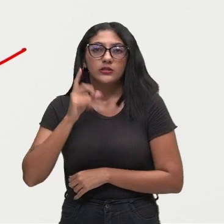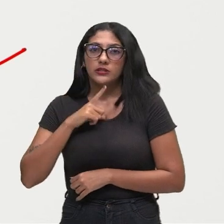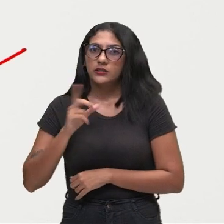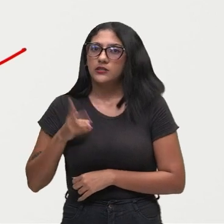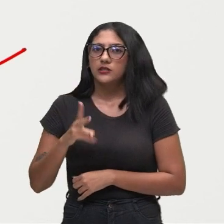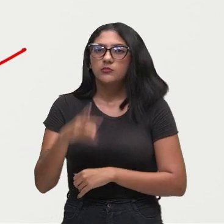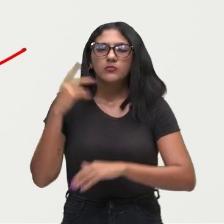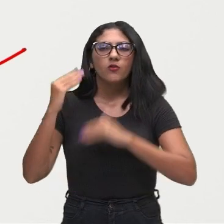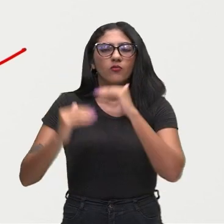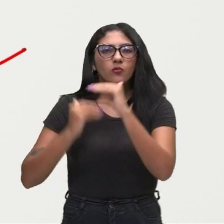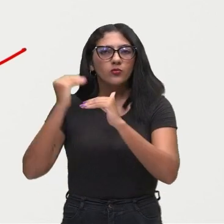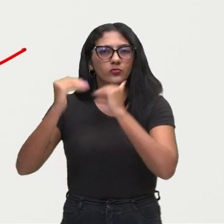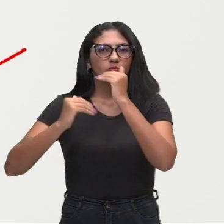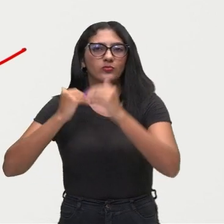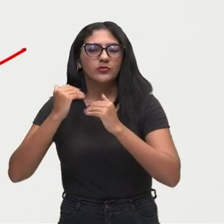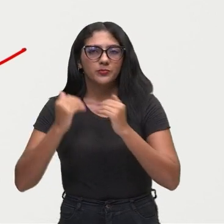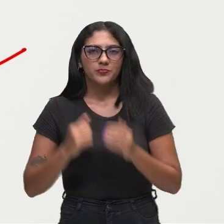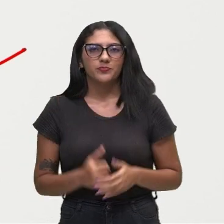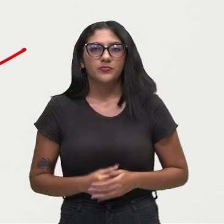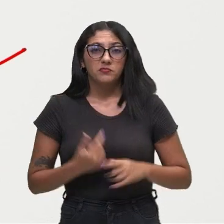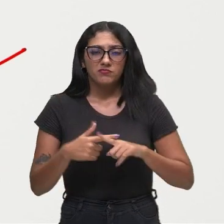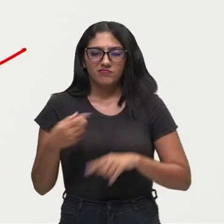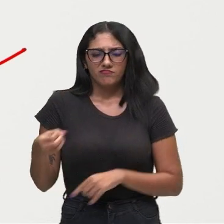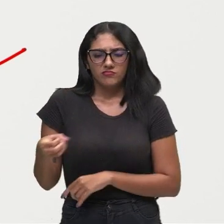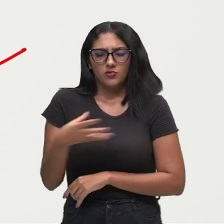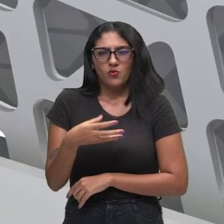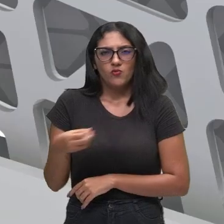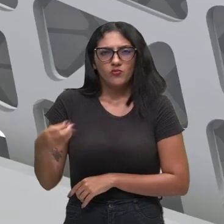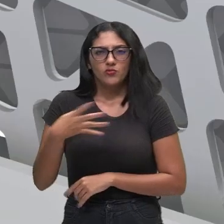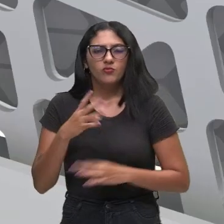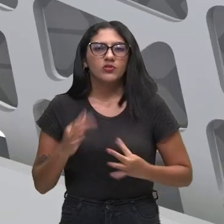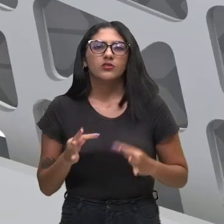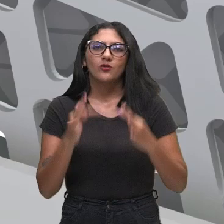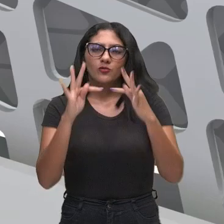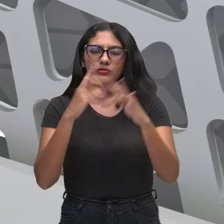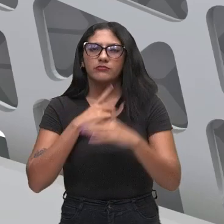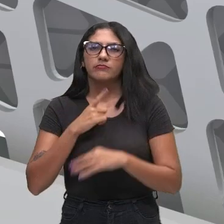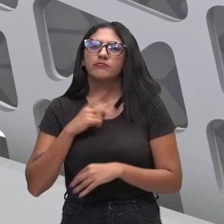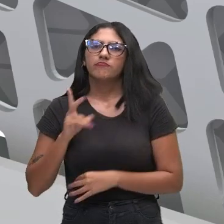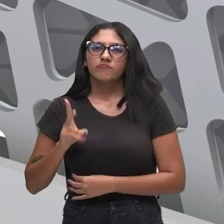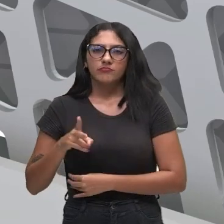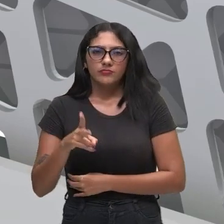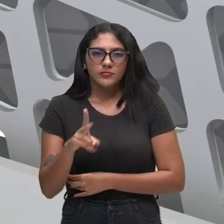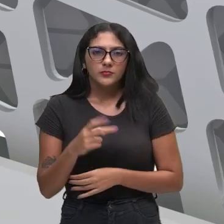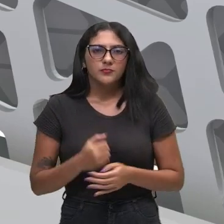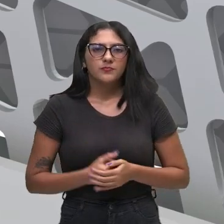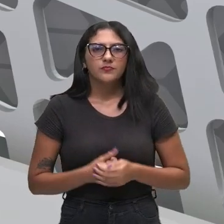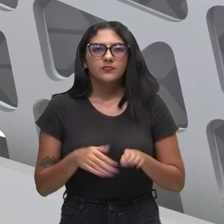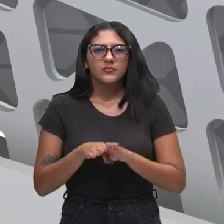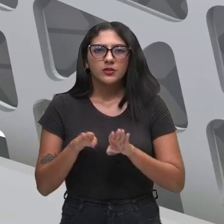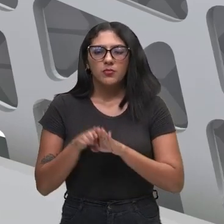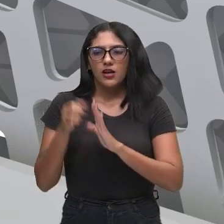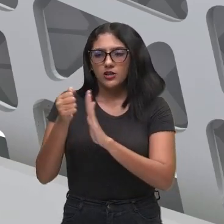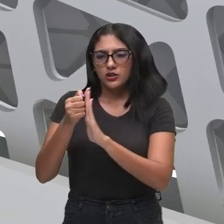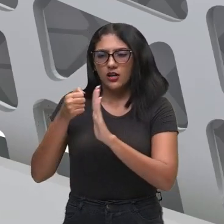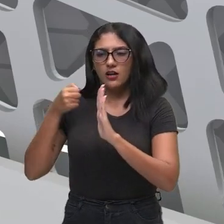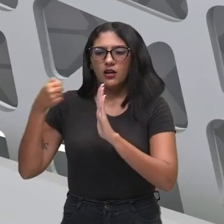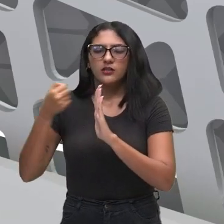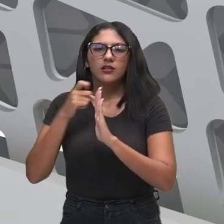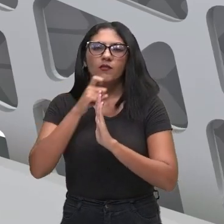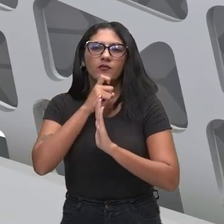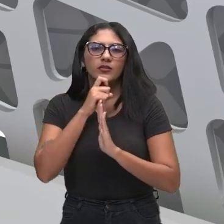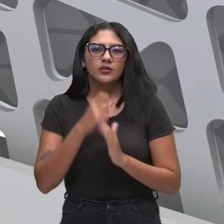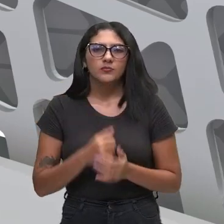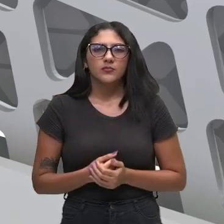evoluindo, porque novas tecnologias vão surgindo. As geladeiras, por exemplo, elas não